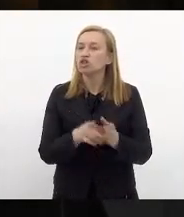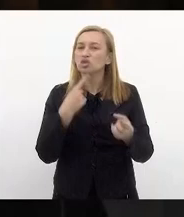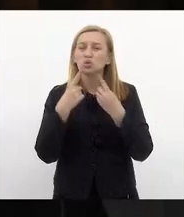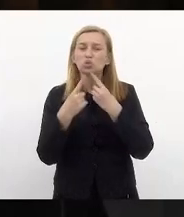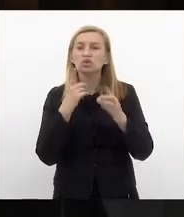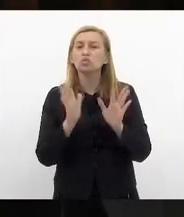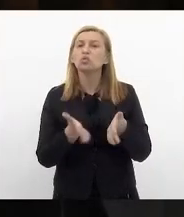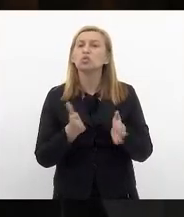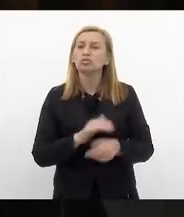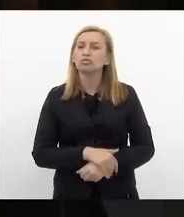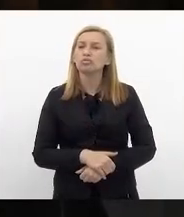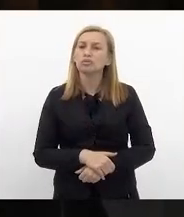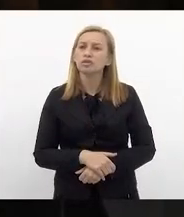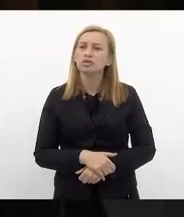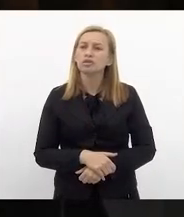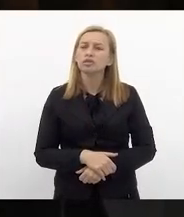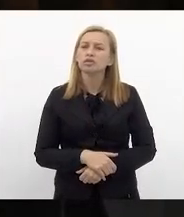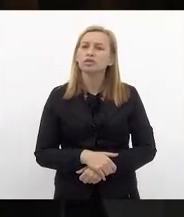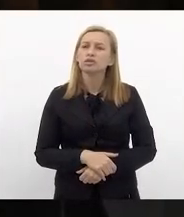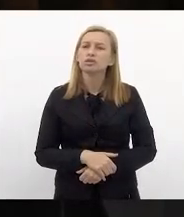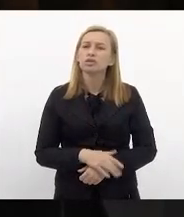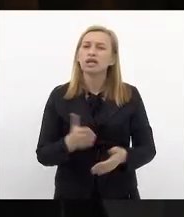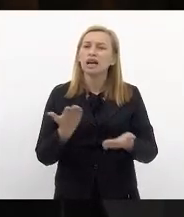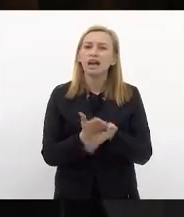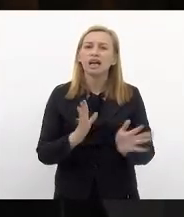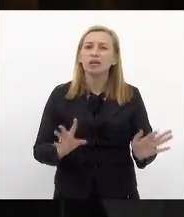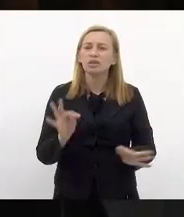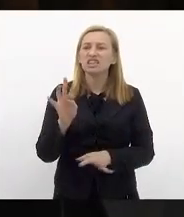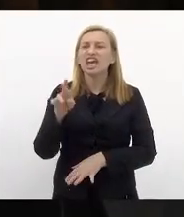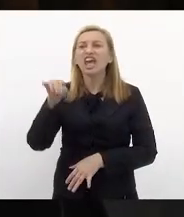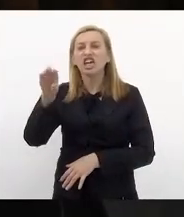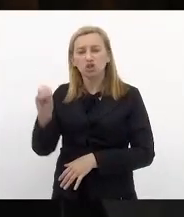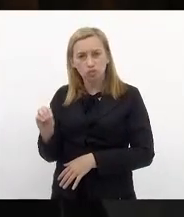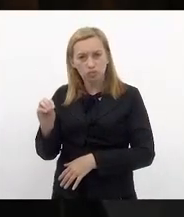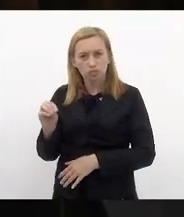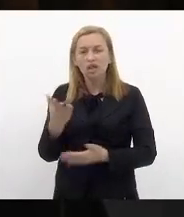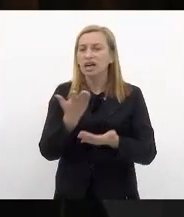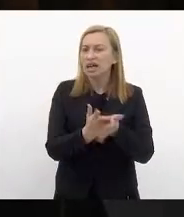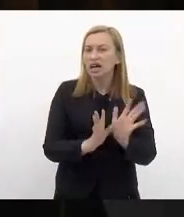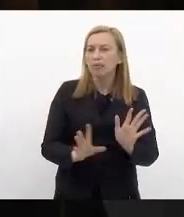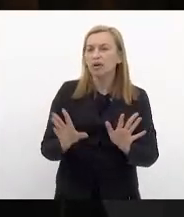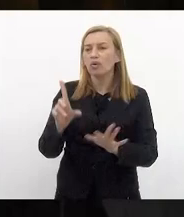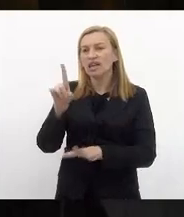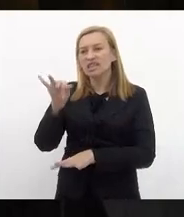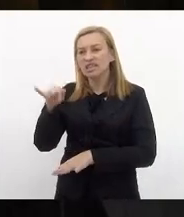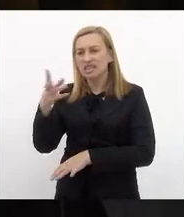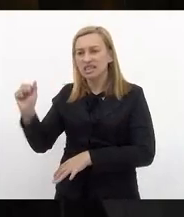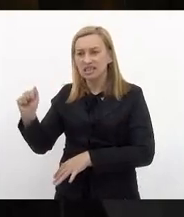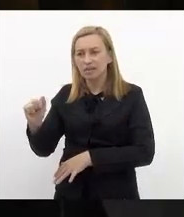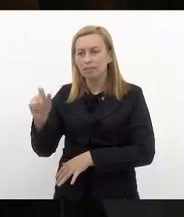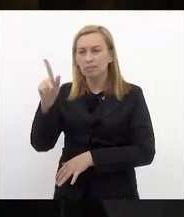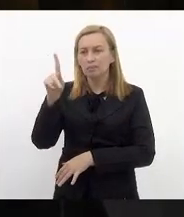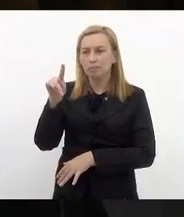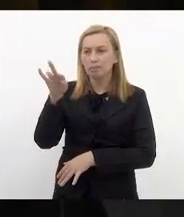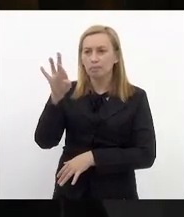hoje, que acaba com os triênios, que acaba com as licenças-prêmio.